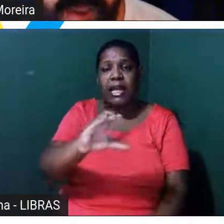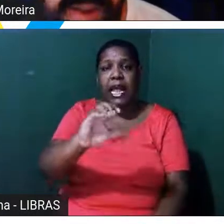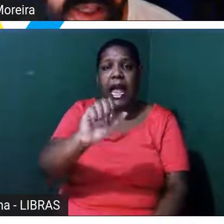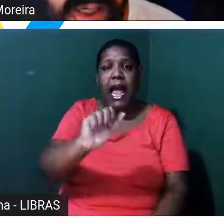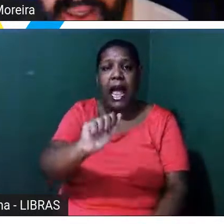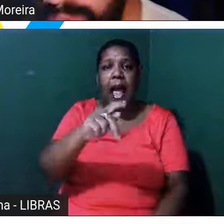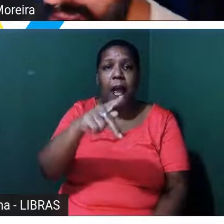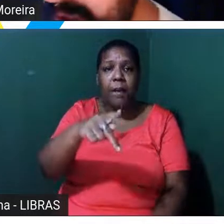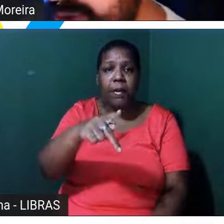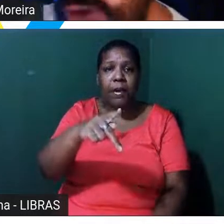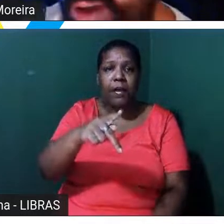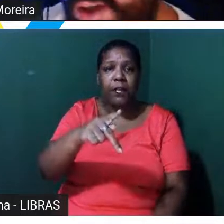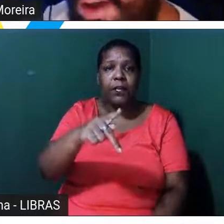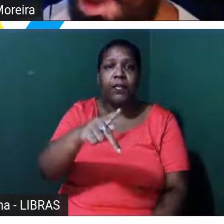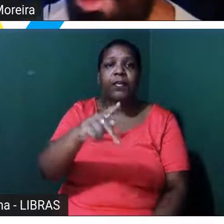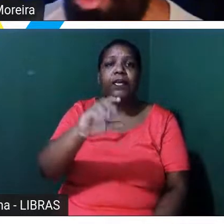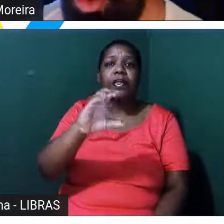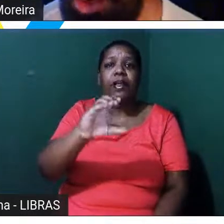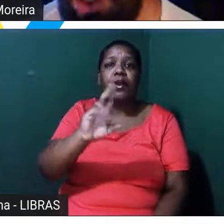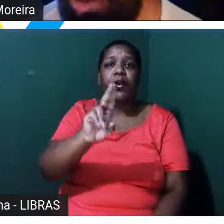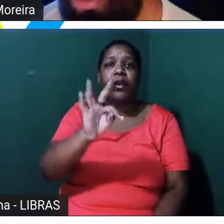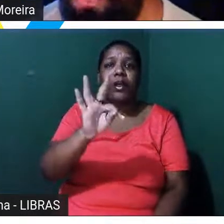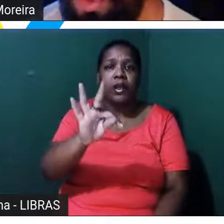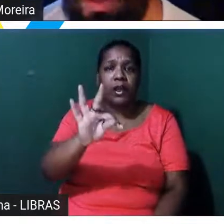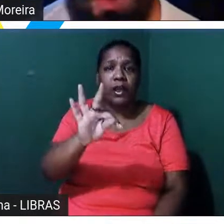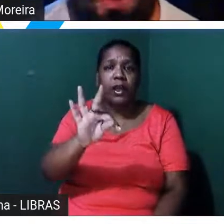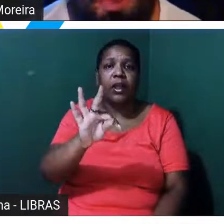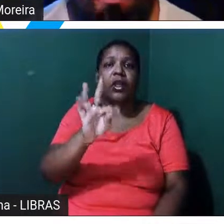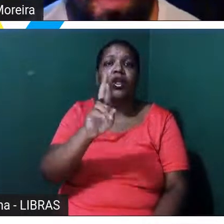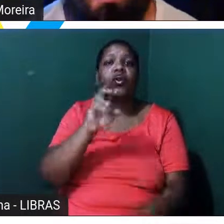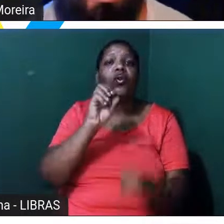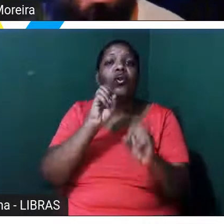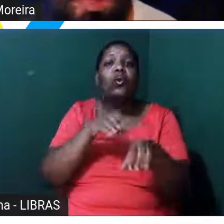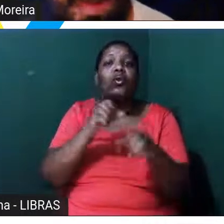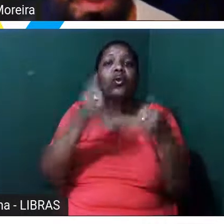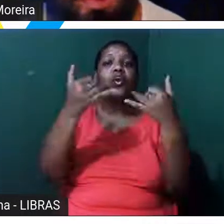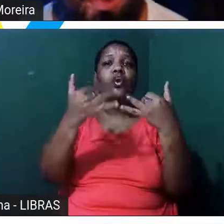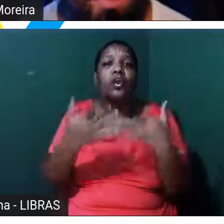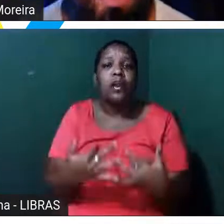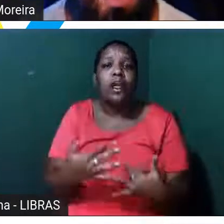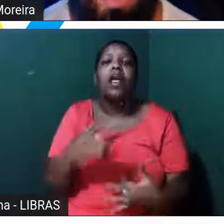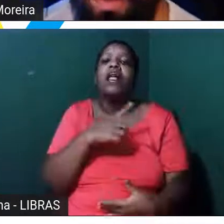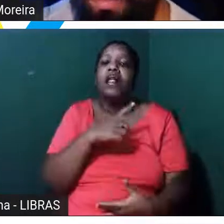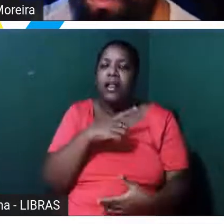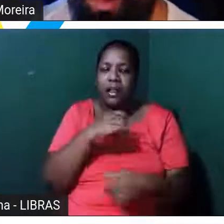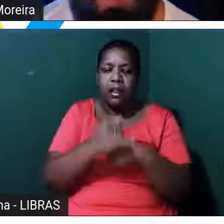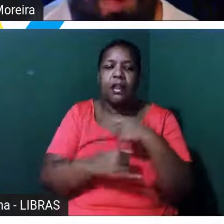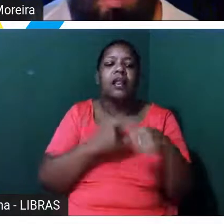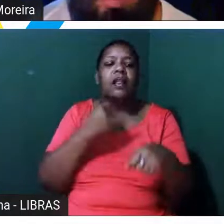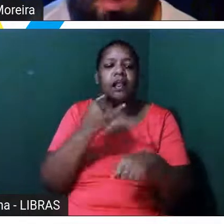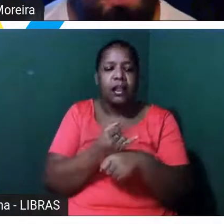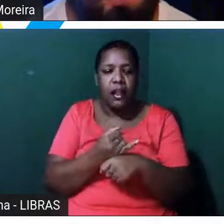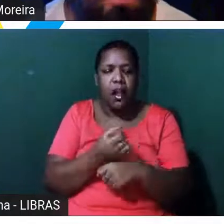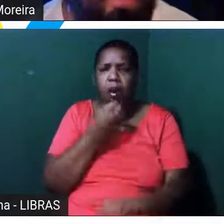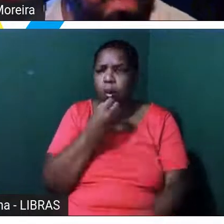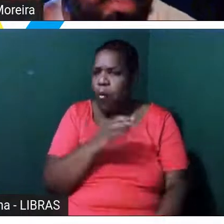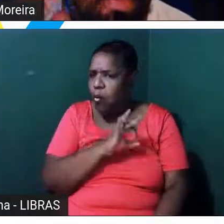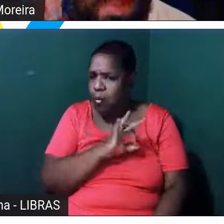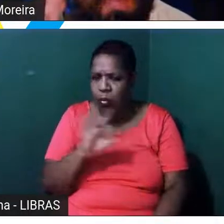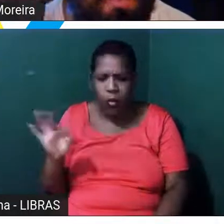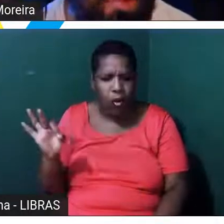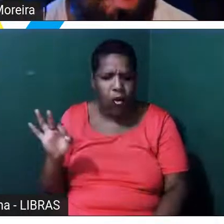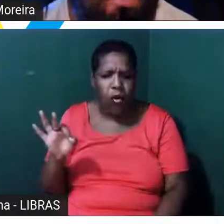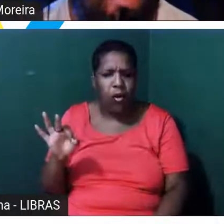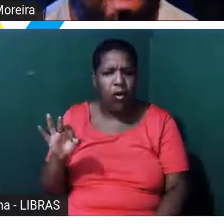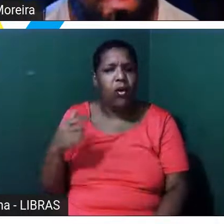seu ter que é picantes tutorial e tem bastante tutorial na internet muito bons que eu